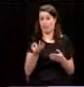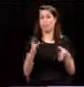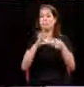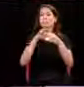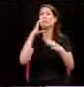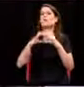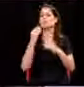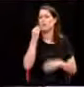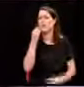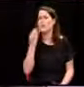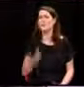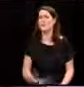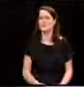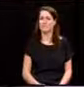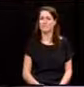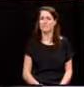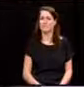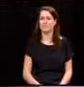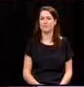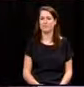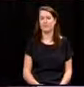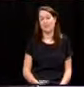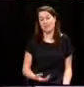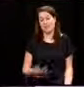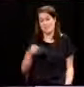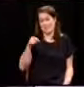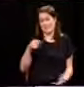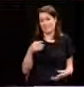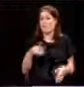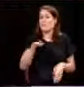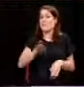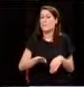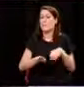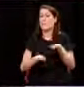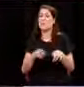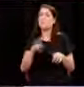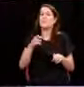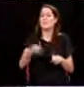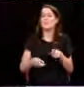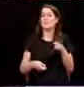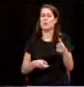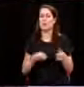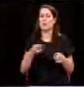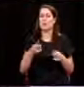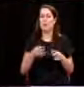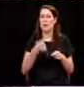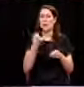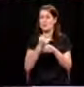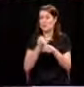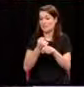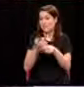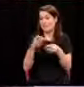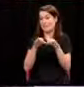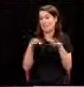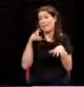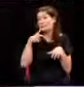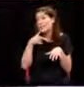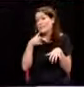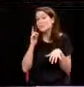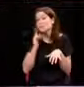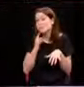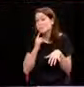Bom, é com estas pequenas coisas, penso que é um passo de cada vez, com estes pequenos serviços, com estas pequenas inovações, com